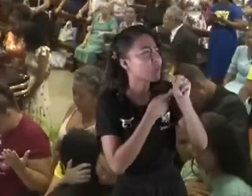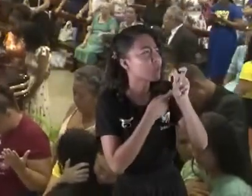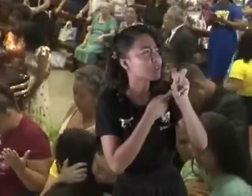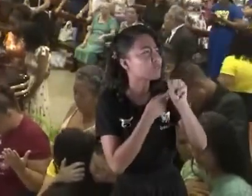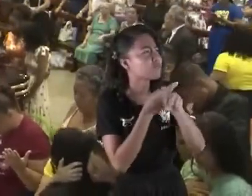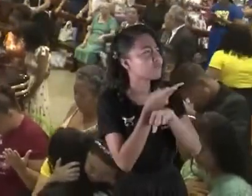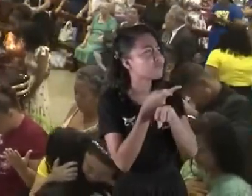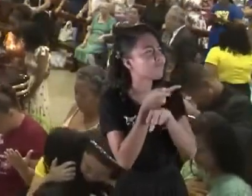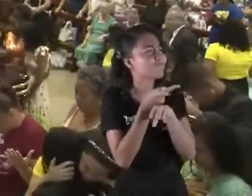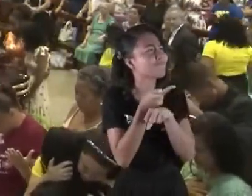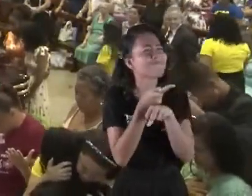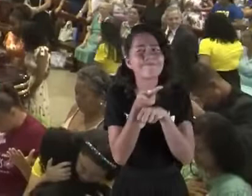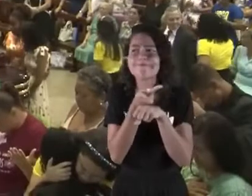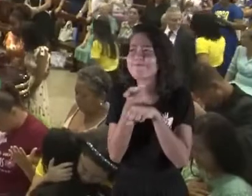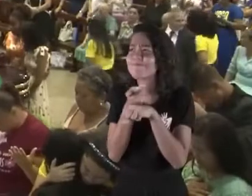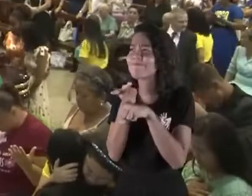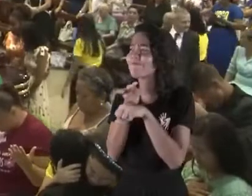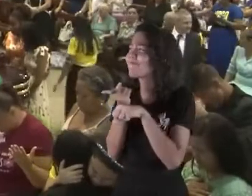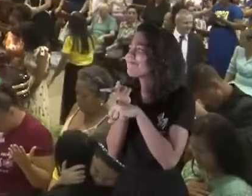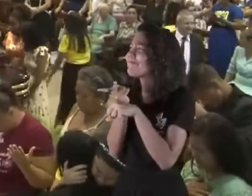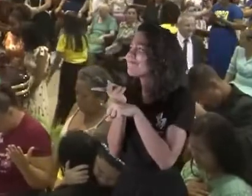Cadê a 58?